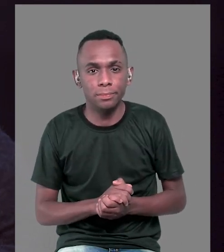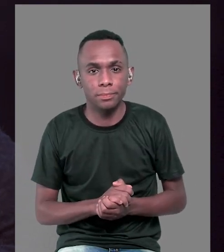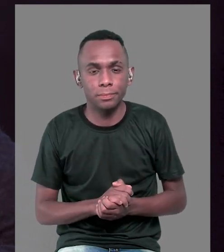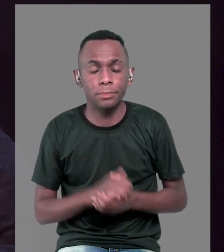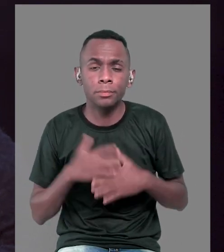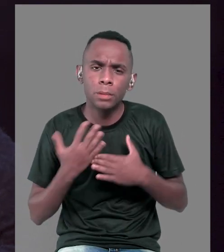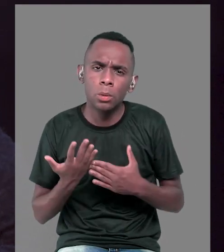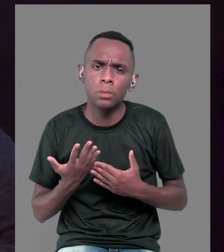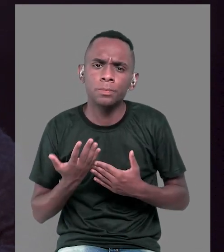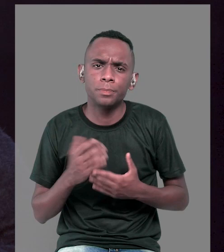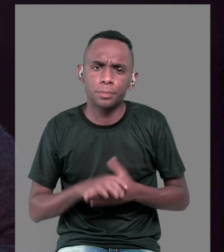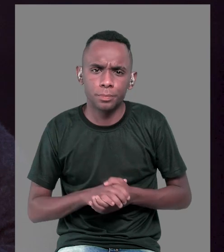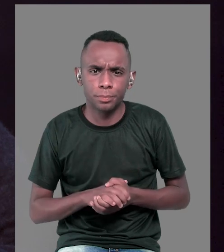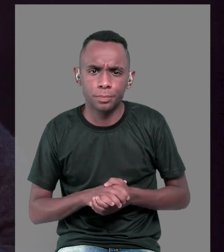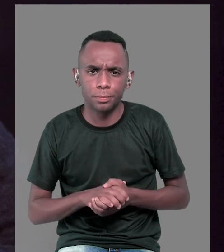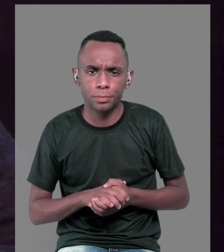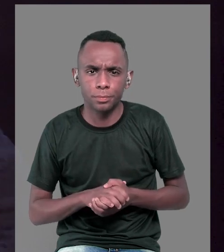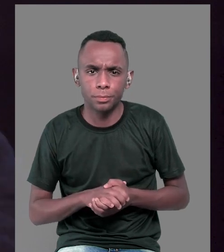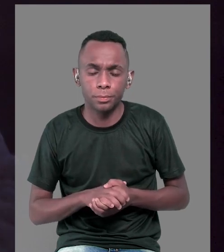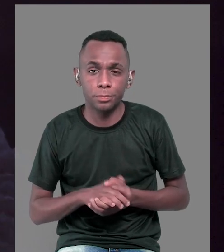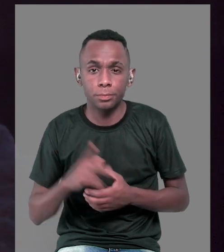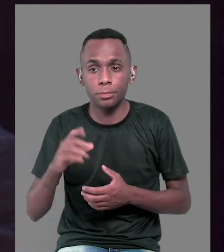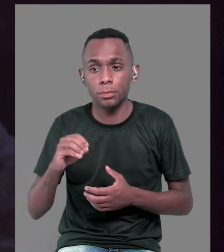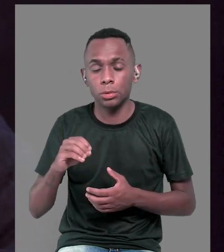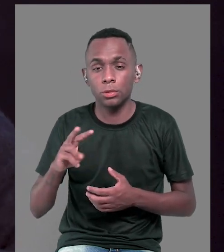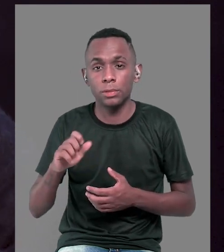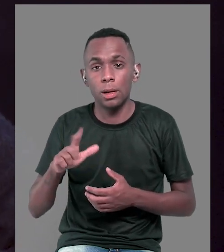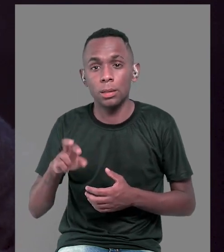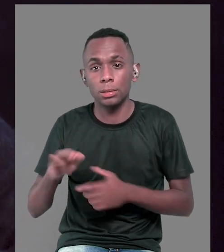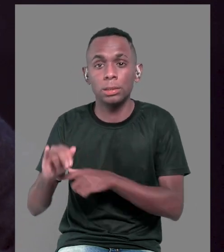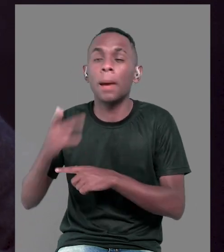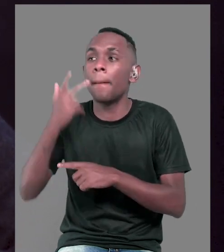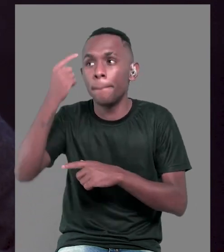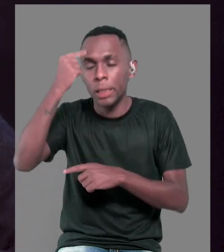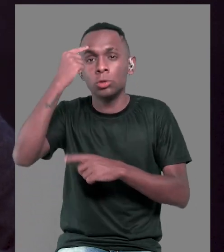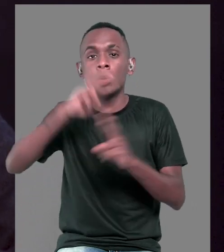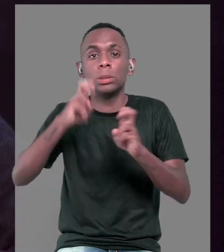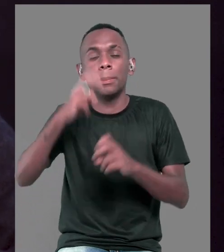Ora, Paul Valéry, quando pensou sobre a inteligência